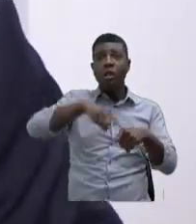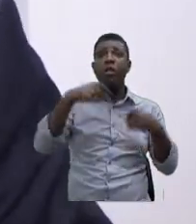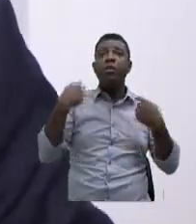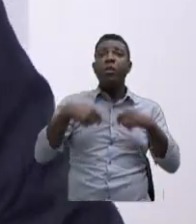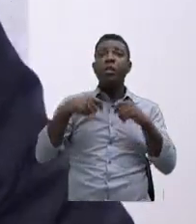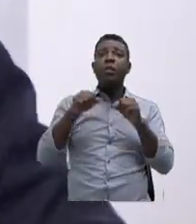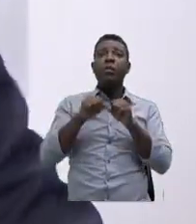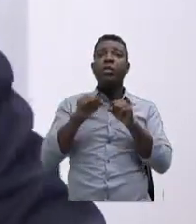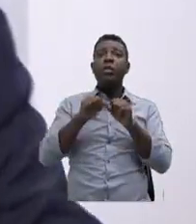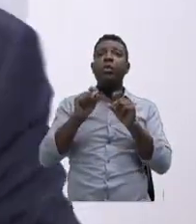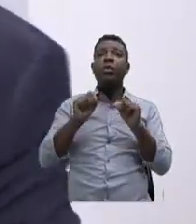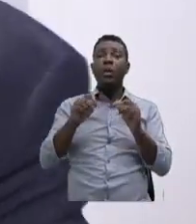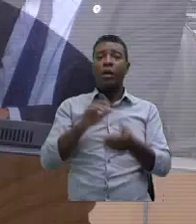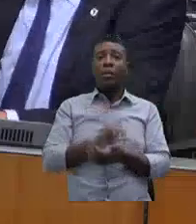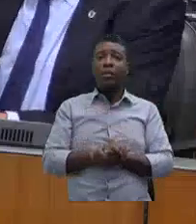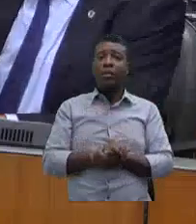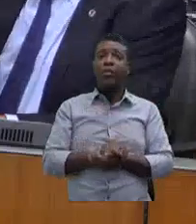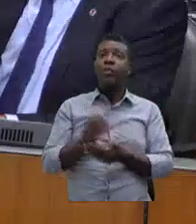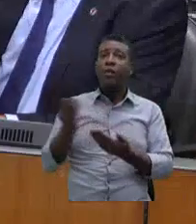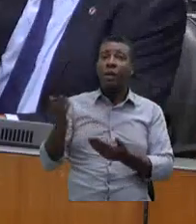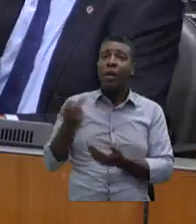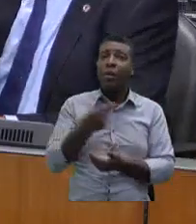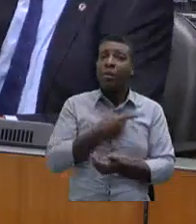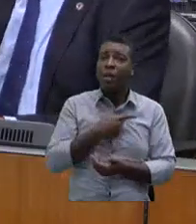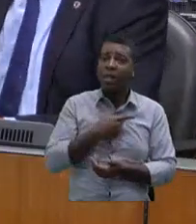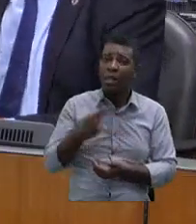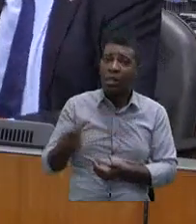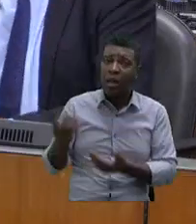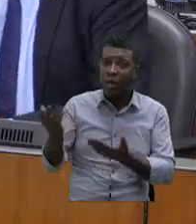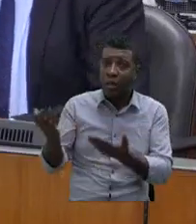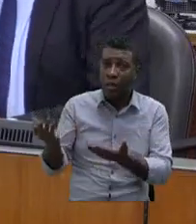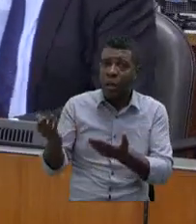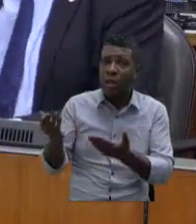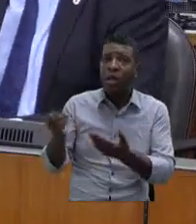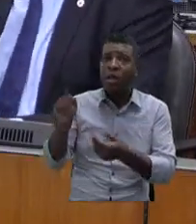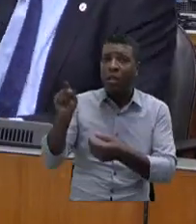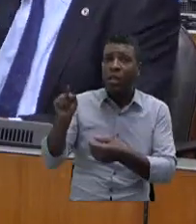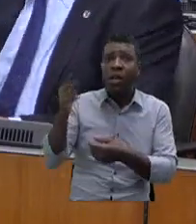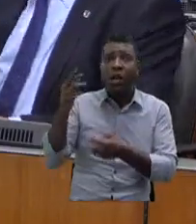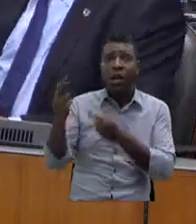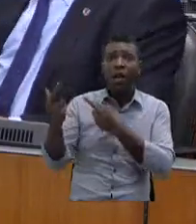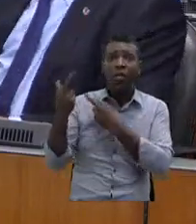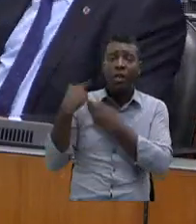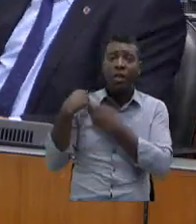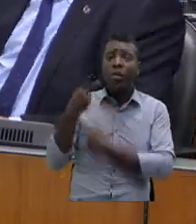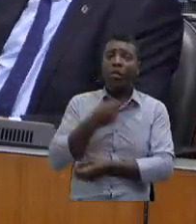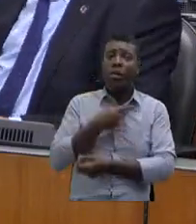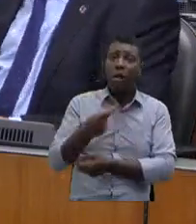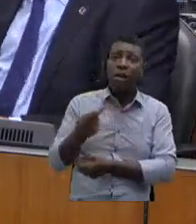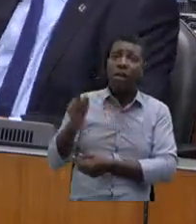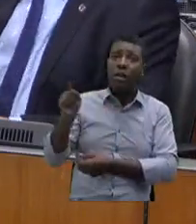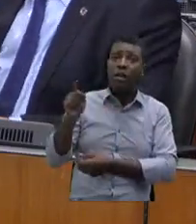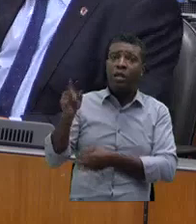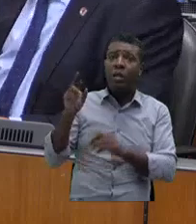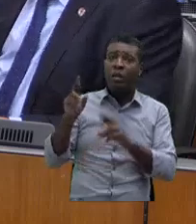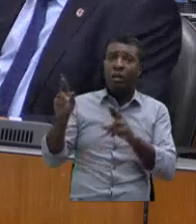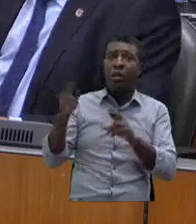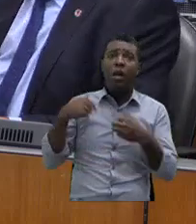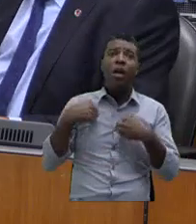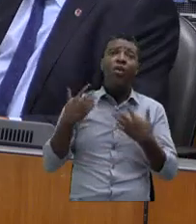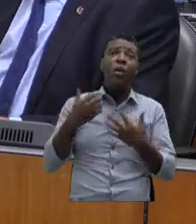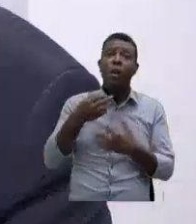caro presidente Roberto, o senhor que está presidindo essa sessão, eu gostaria até aqui de fazer uma